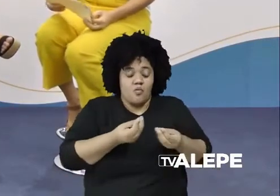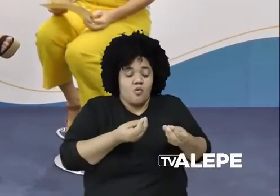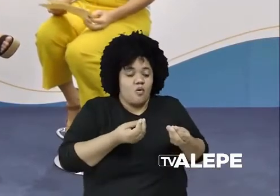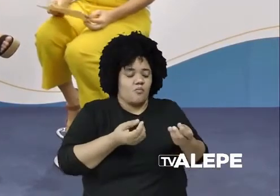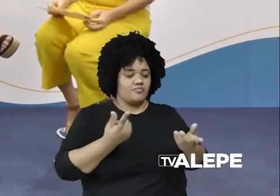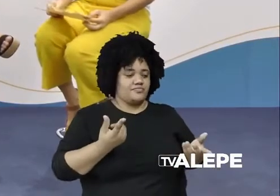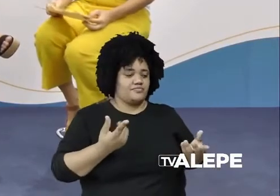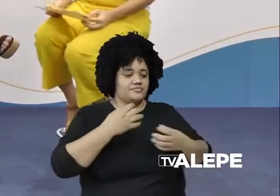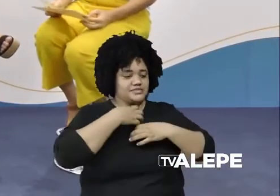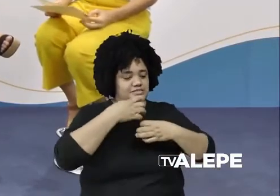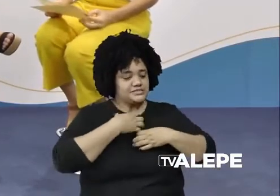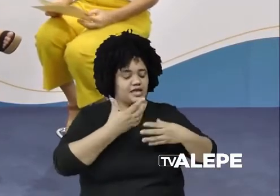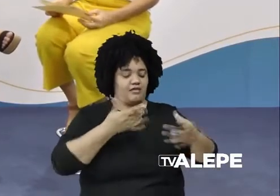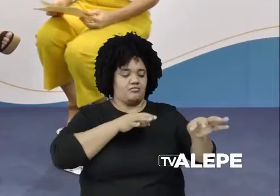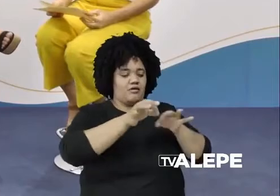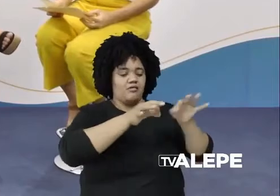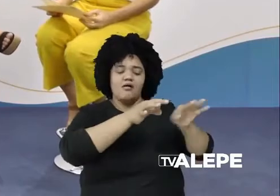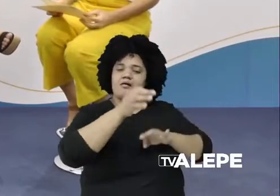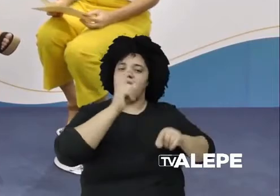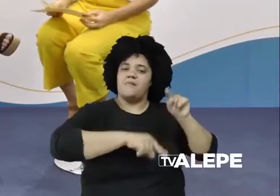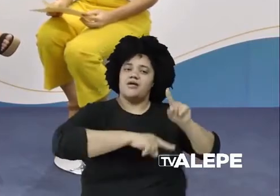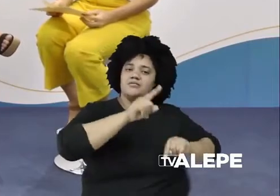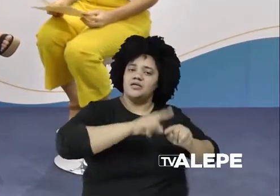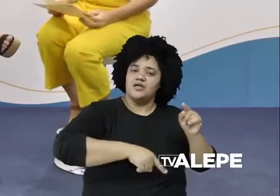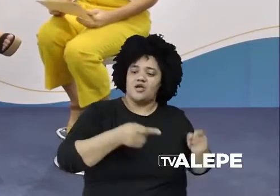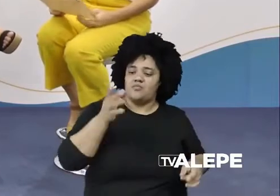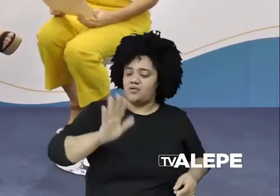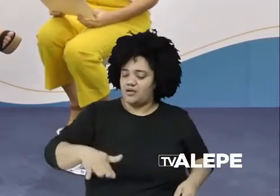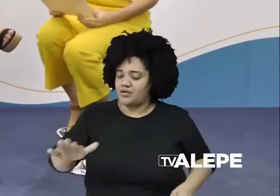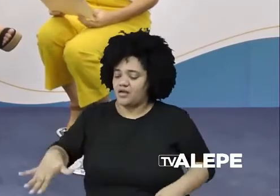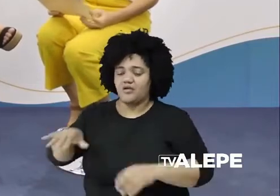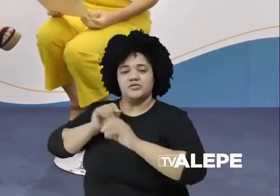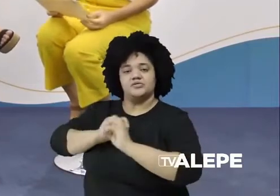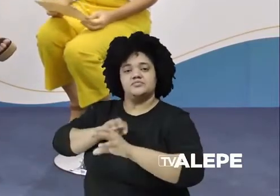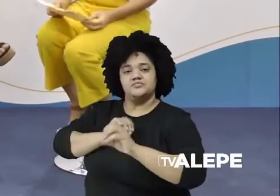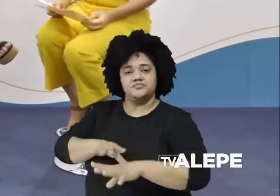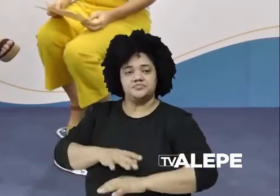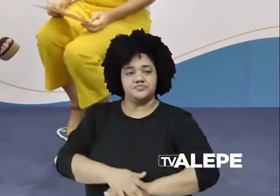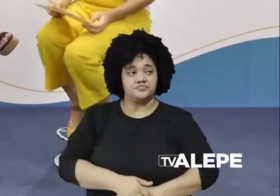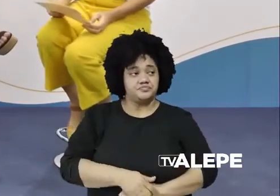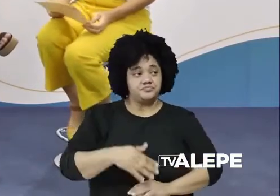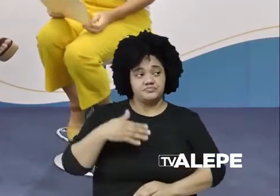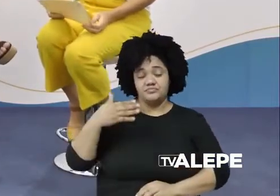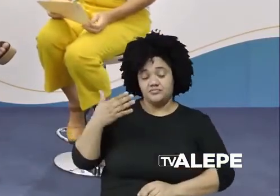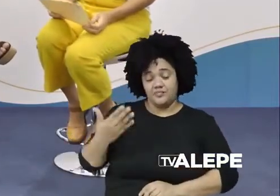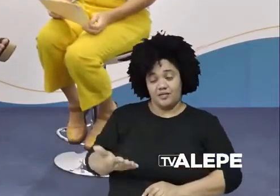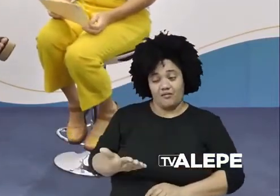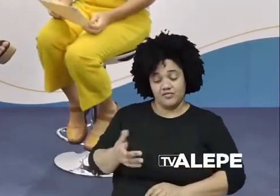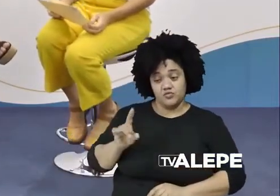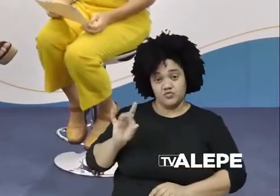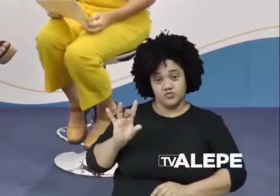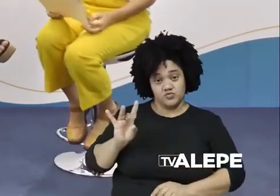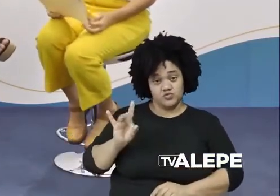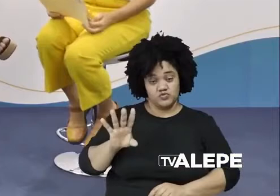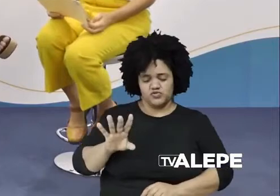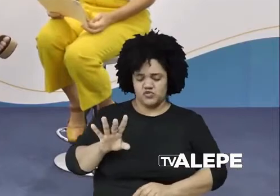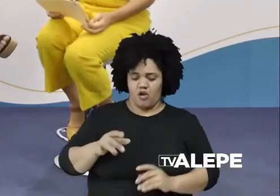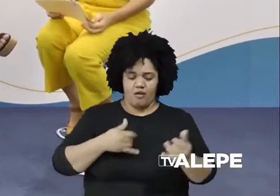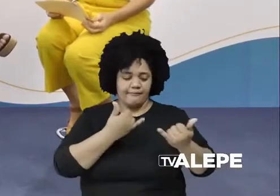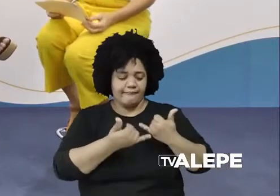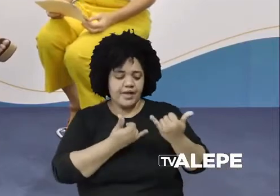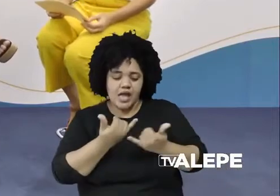material para uma temática na área justamente de educação infantil? Isso mesmo. Então, o desafio não é só questão